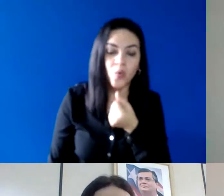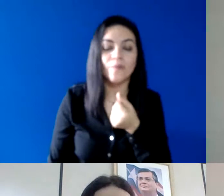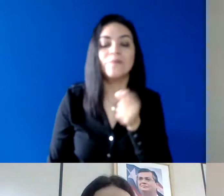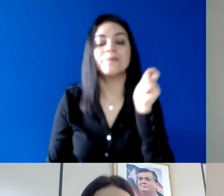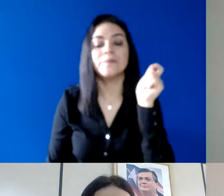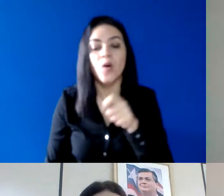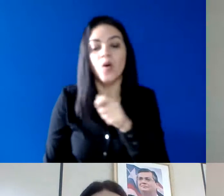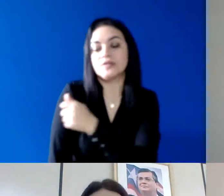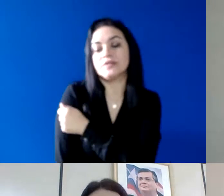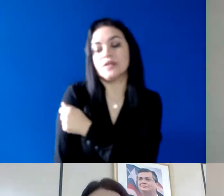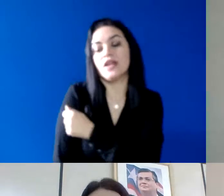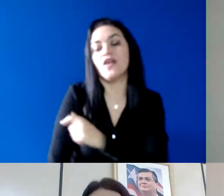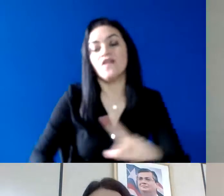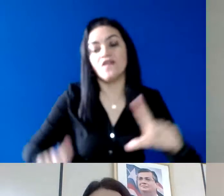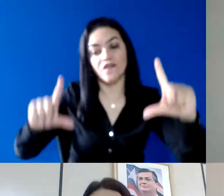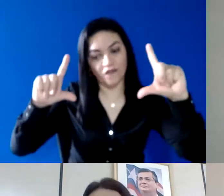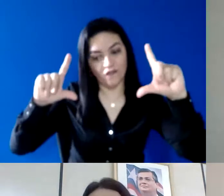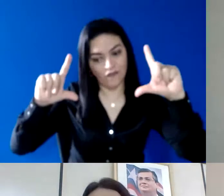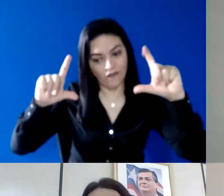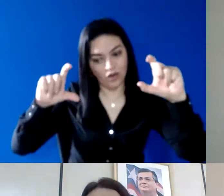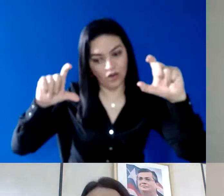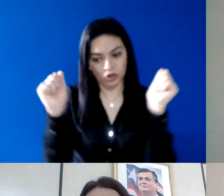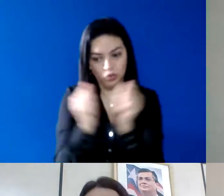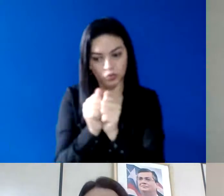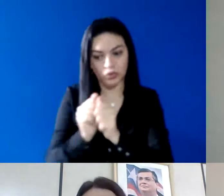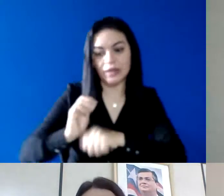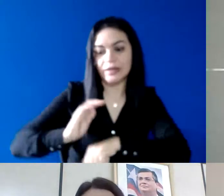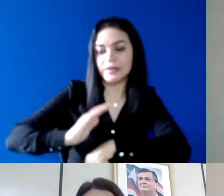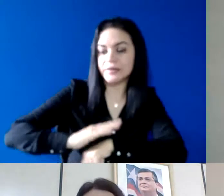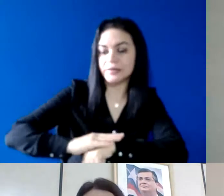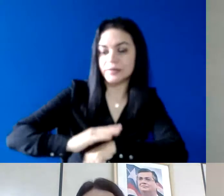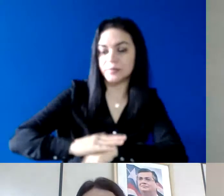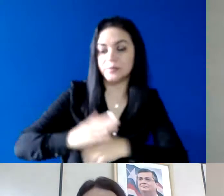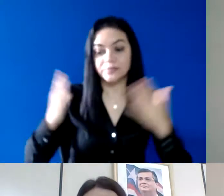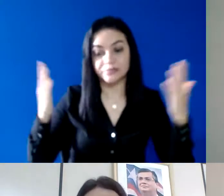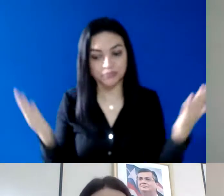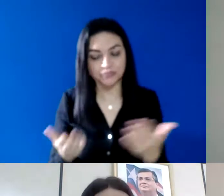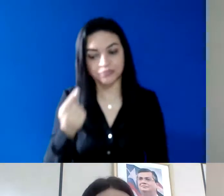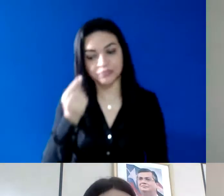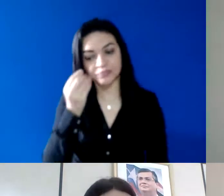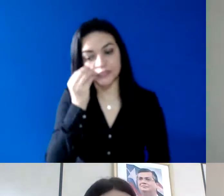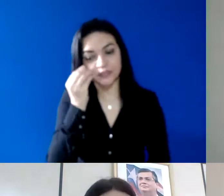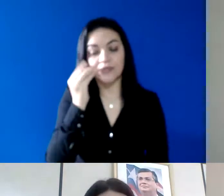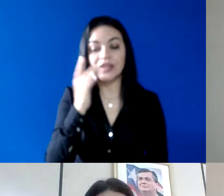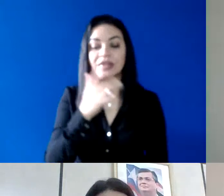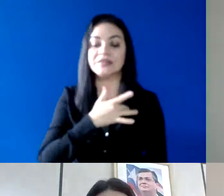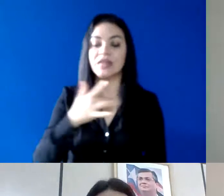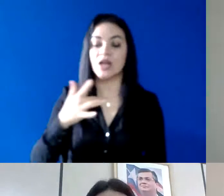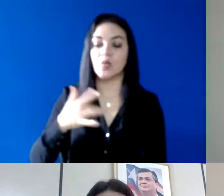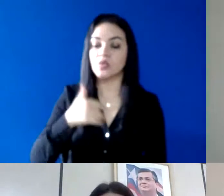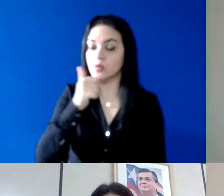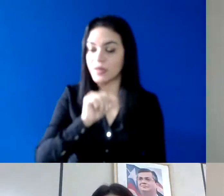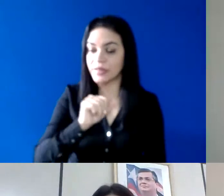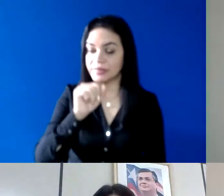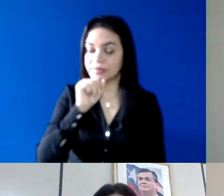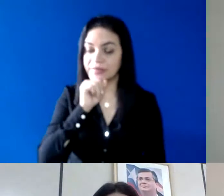uma foto conjunta deste momento. Para mediar a mesa, a saúde materna e infantil em